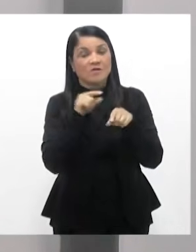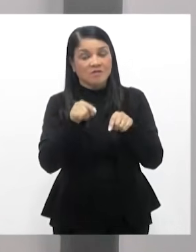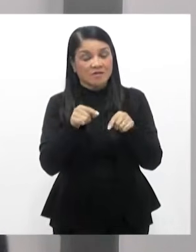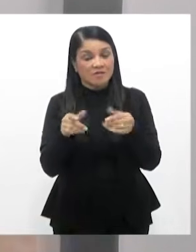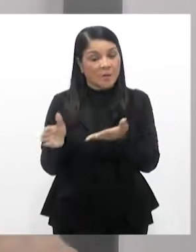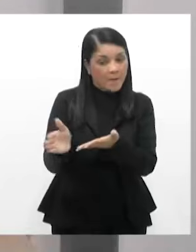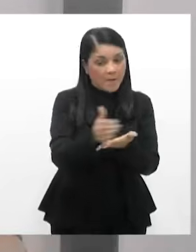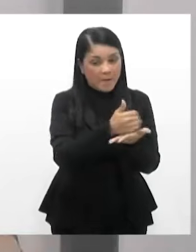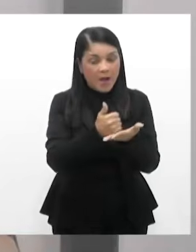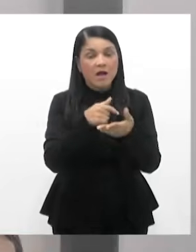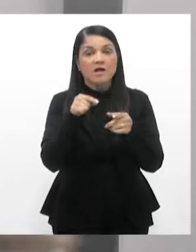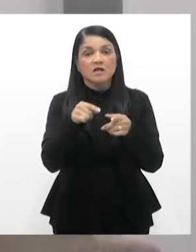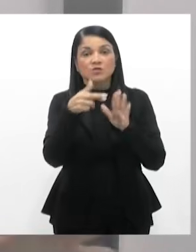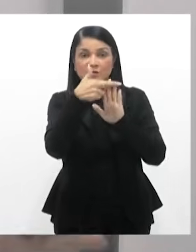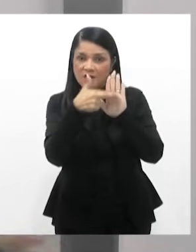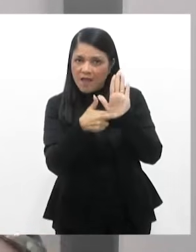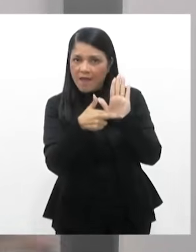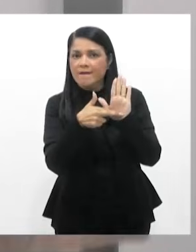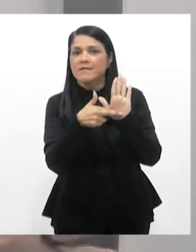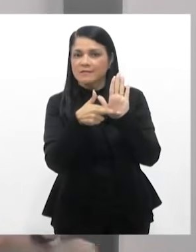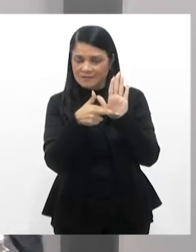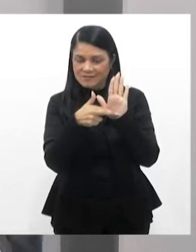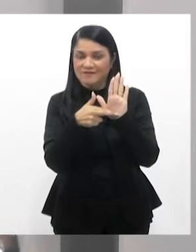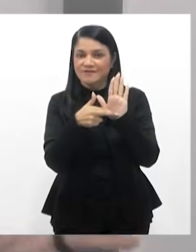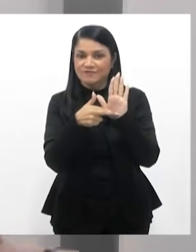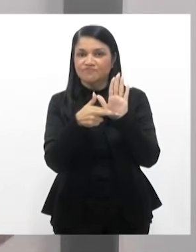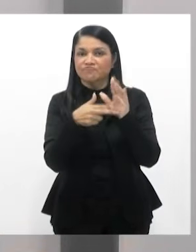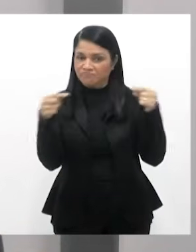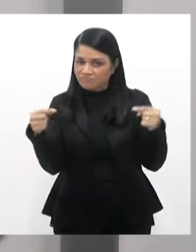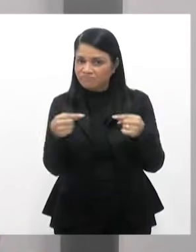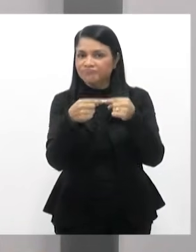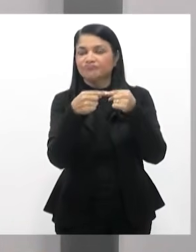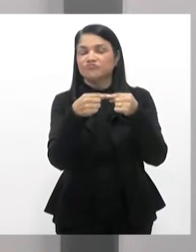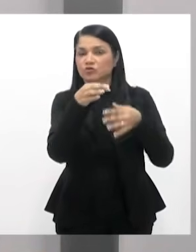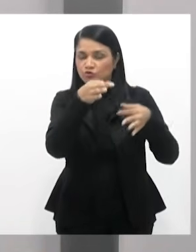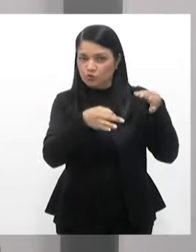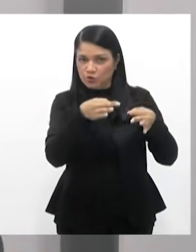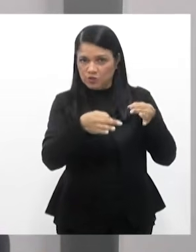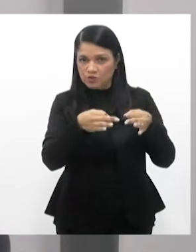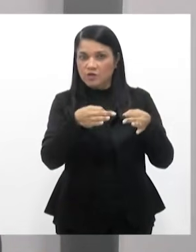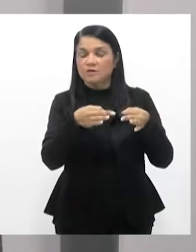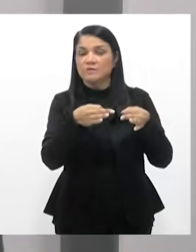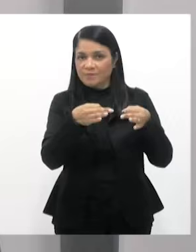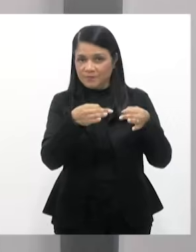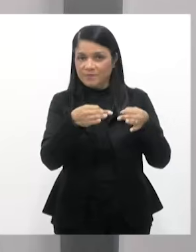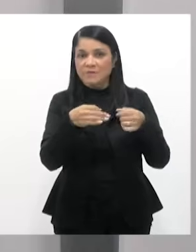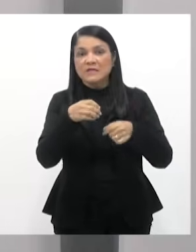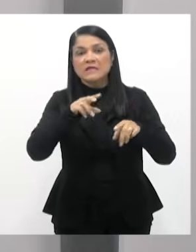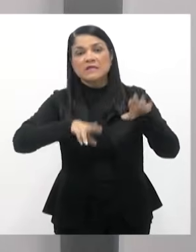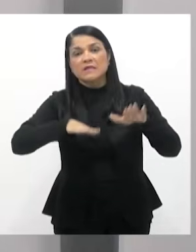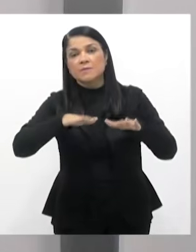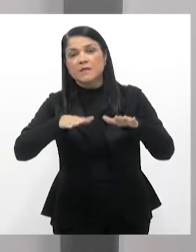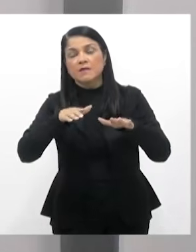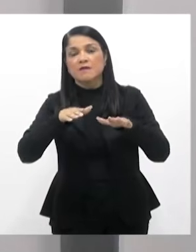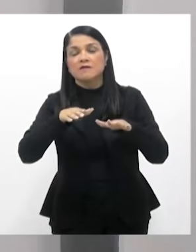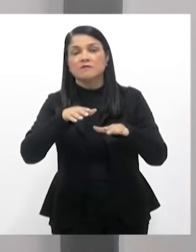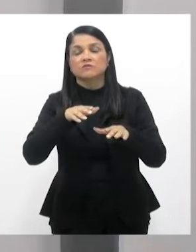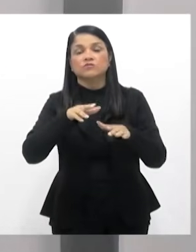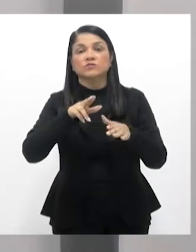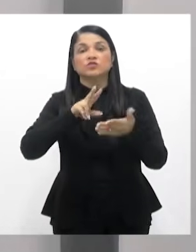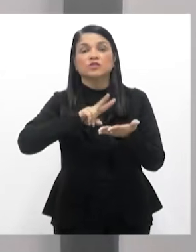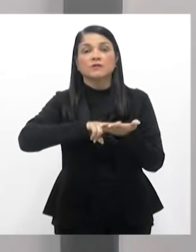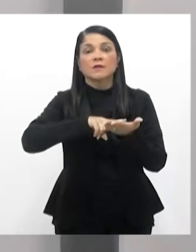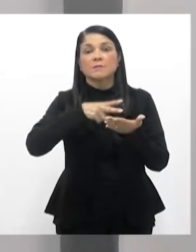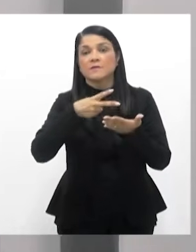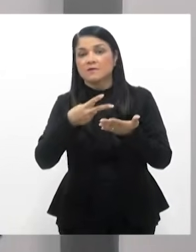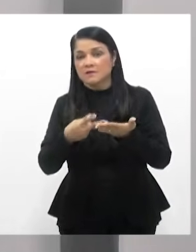levantadas aqui 2 teses que têm, obviamente, coerência jurídica e lógica jurídica e que vão depender de uma interpretação do guardião da